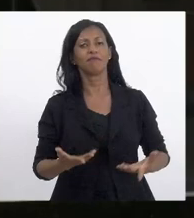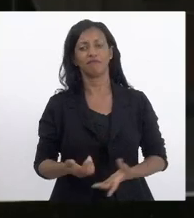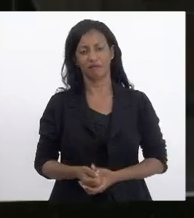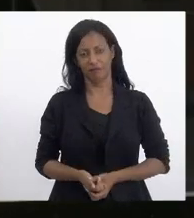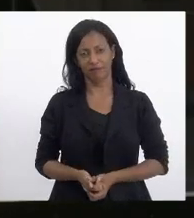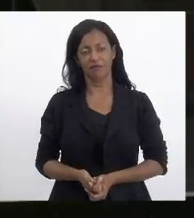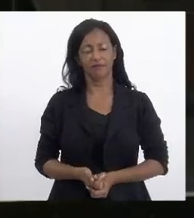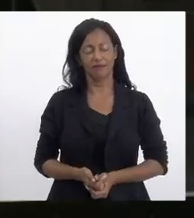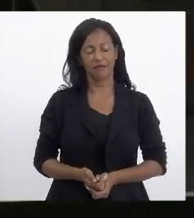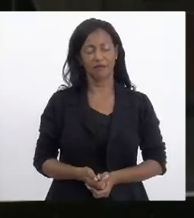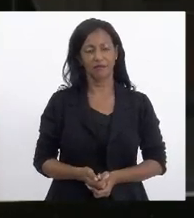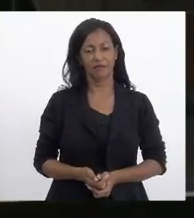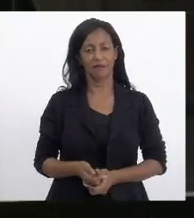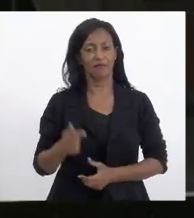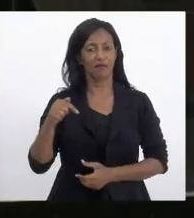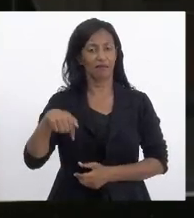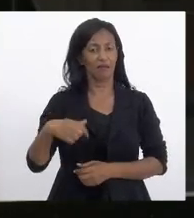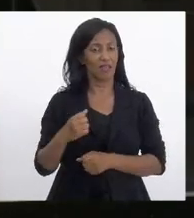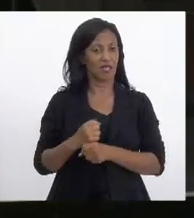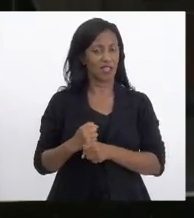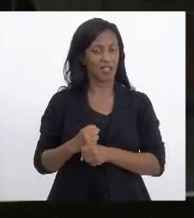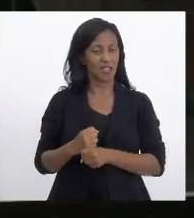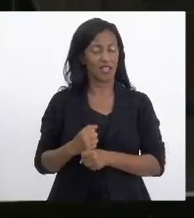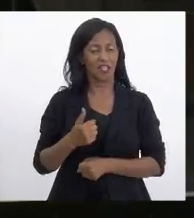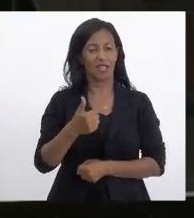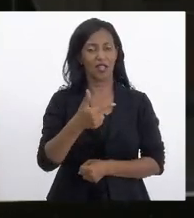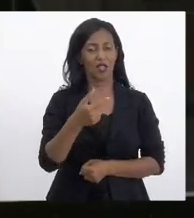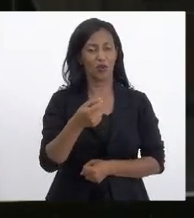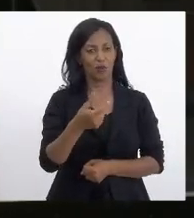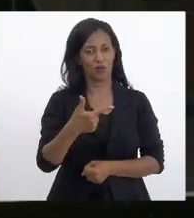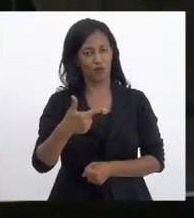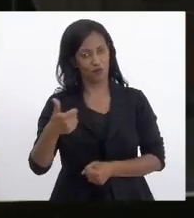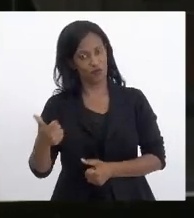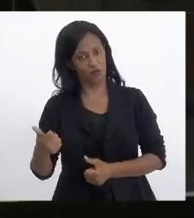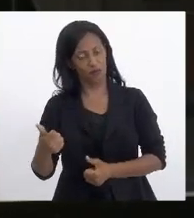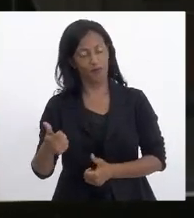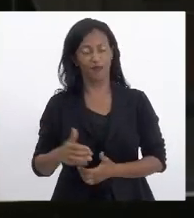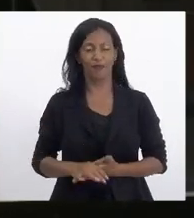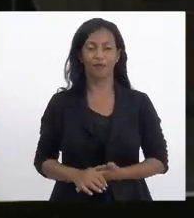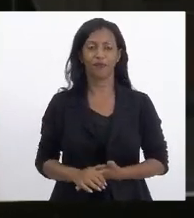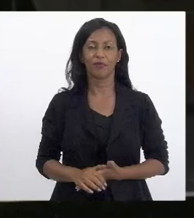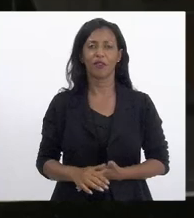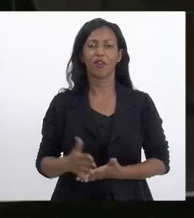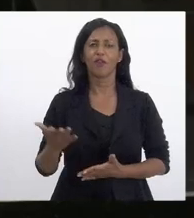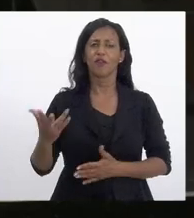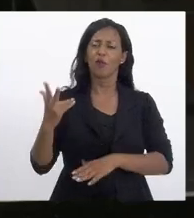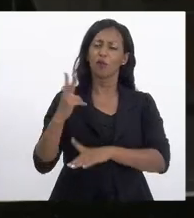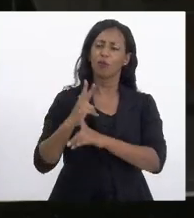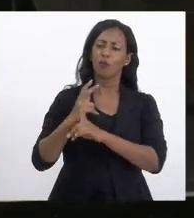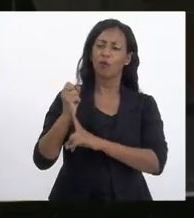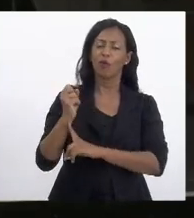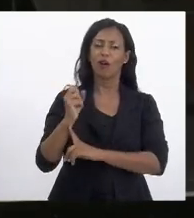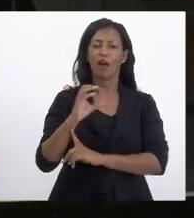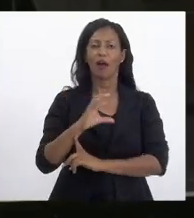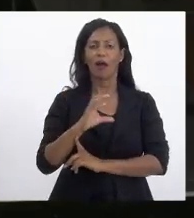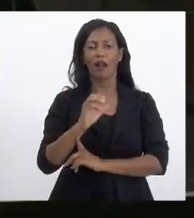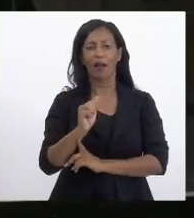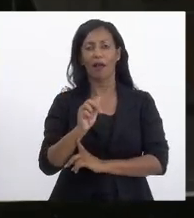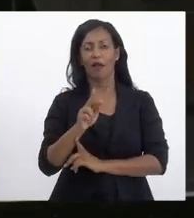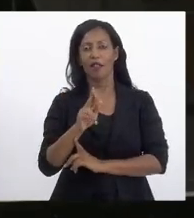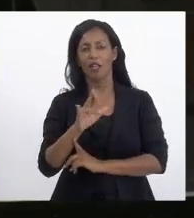disputados. Neste ano de 2021, foi o campeão carioca.